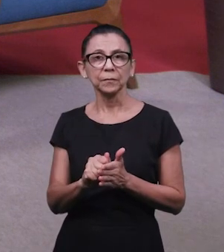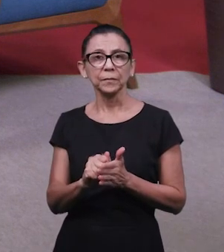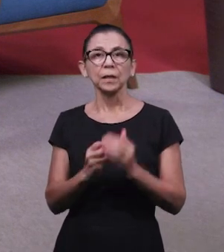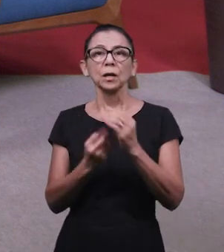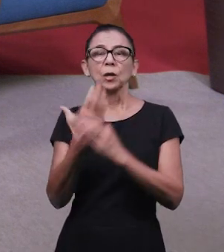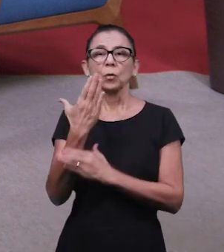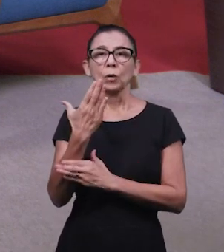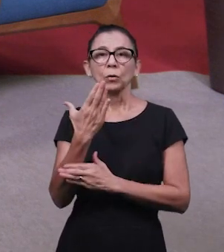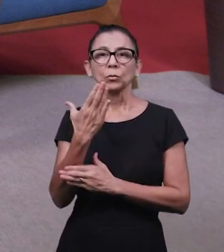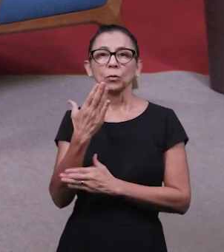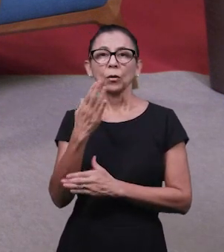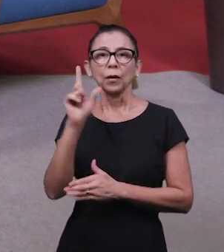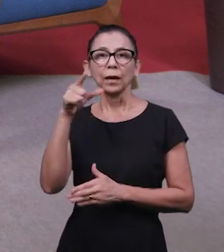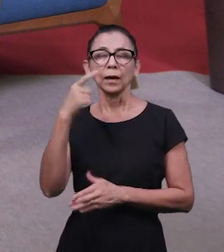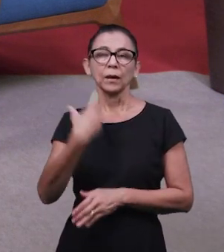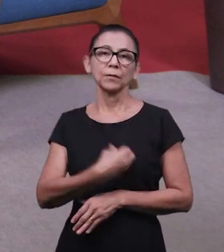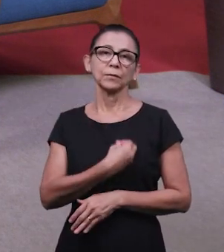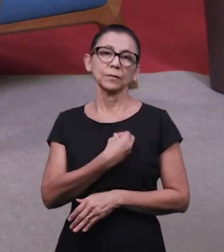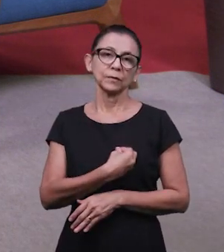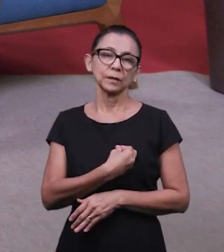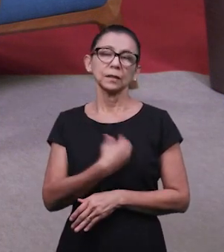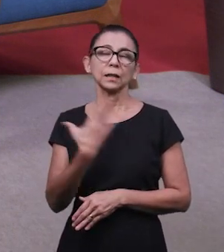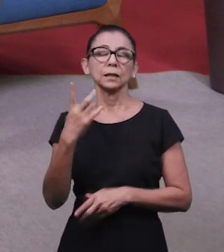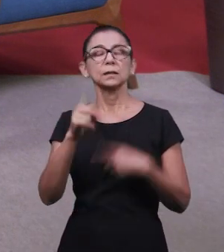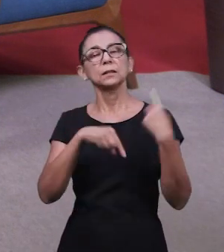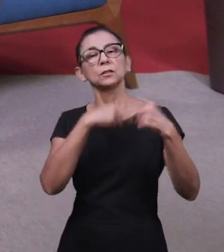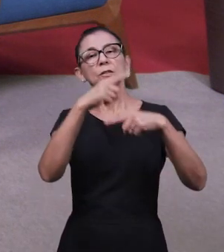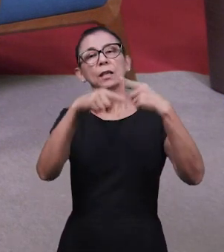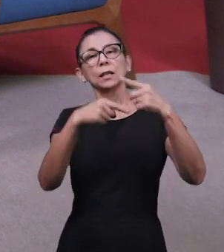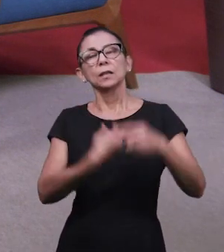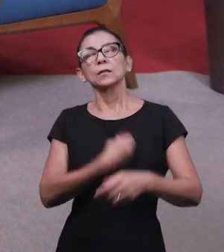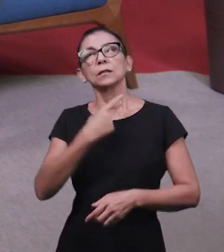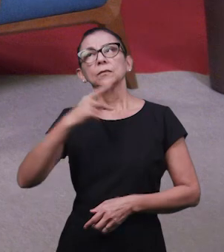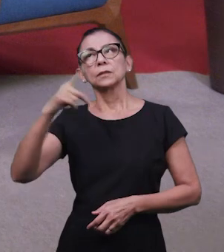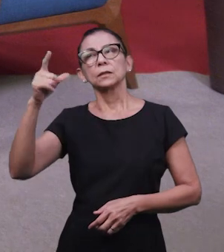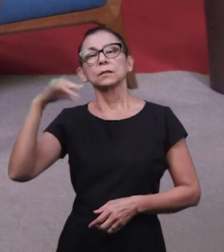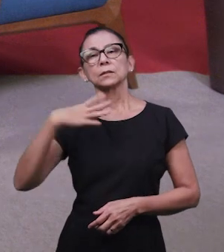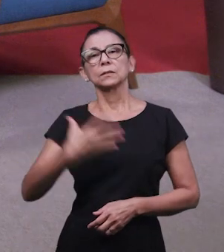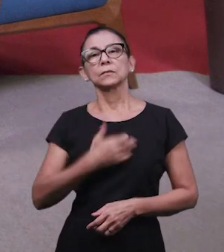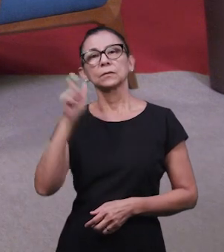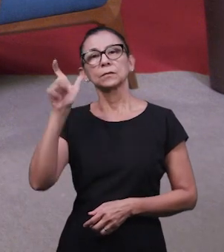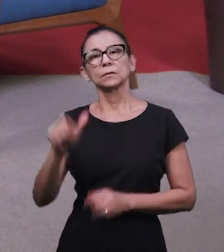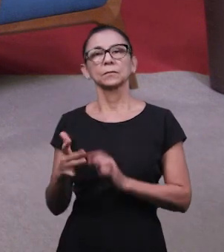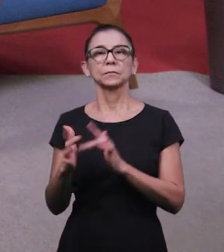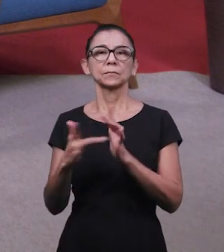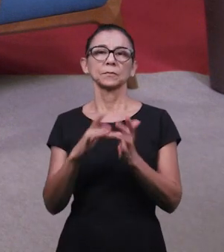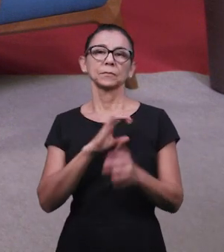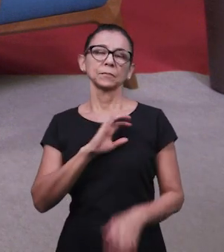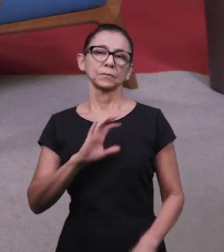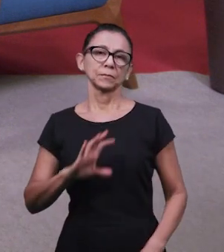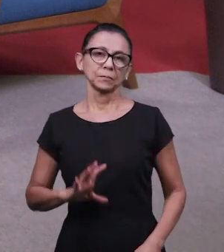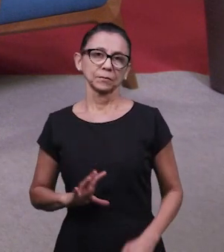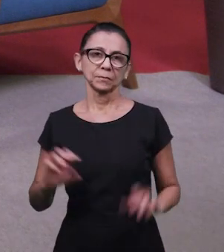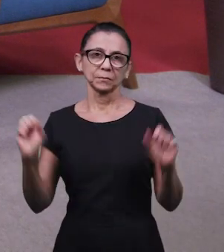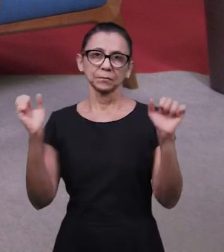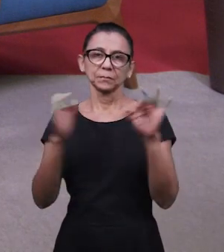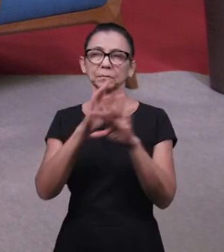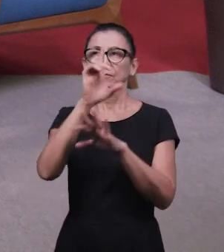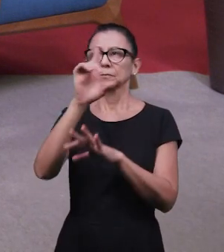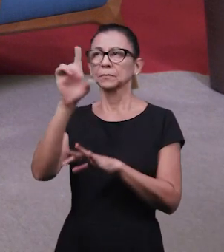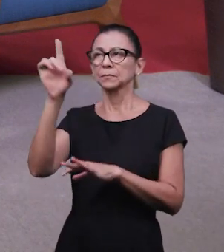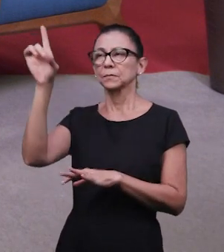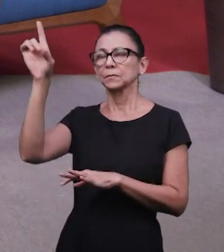assim, mas como assim a palavra é viva? Ela é viva porque ela é a palavra da vida e é a